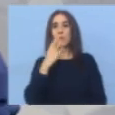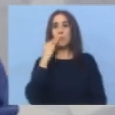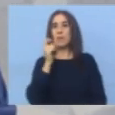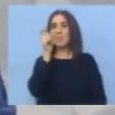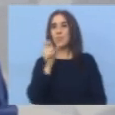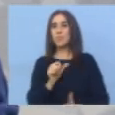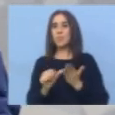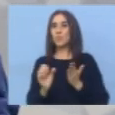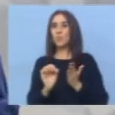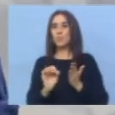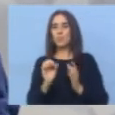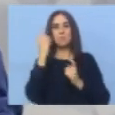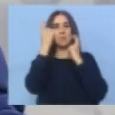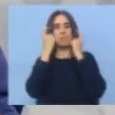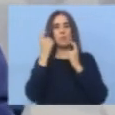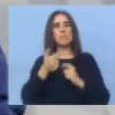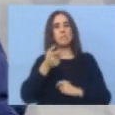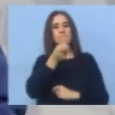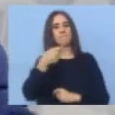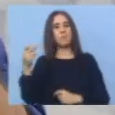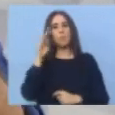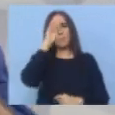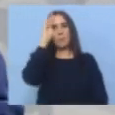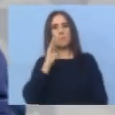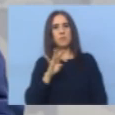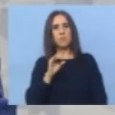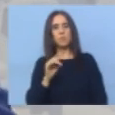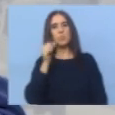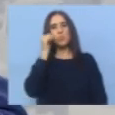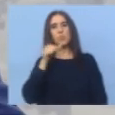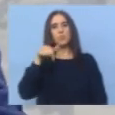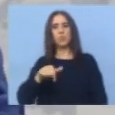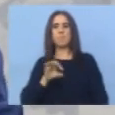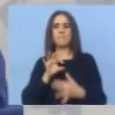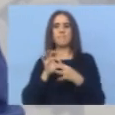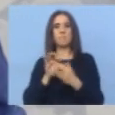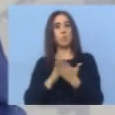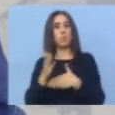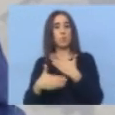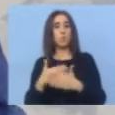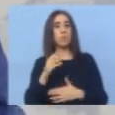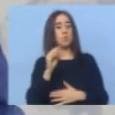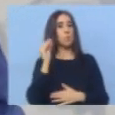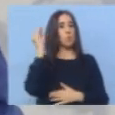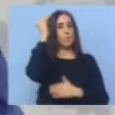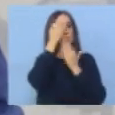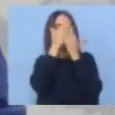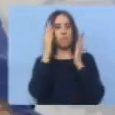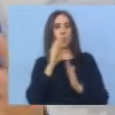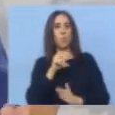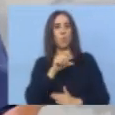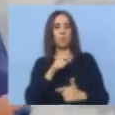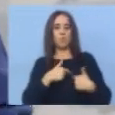continua a pensar, e sobretudo uma afirmação de que o Papa Francisco continua com o Sudão do Sul e com a República Democrática do Congo no coração.